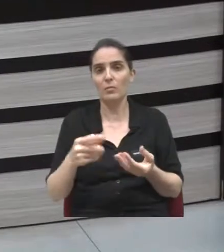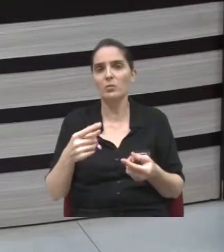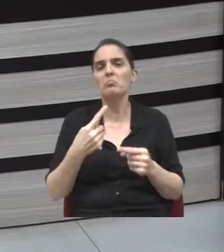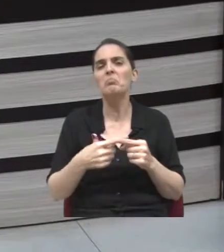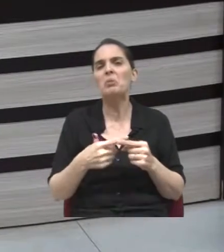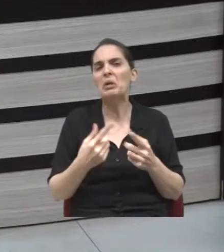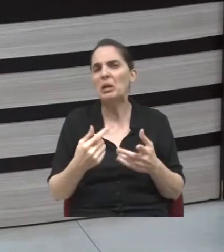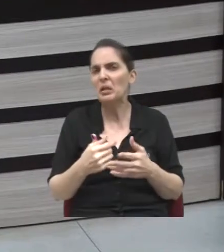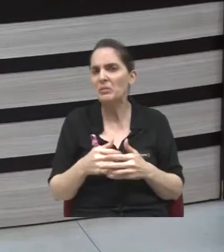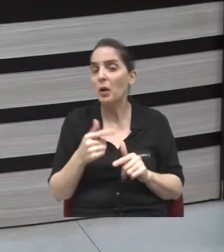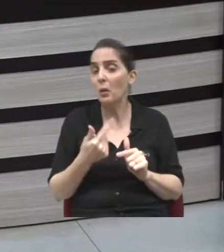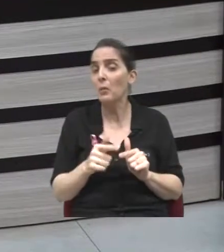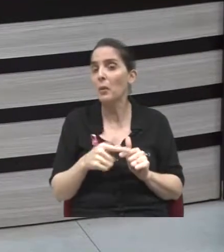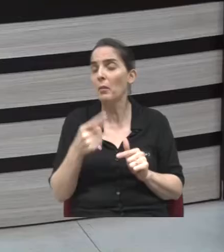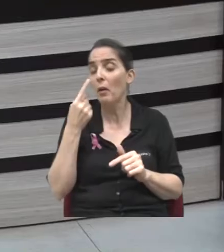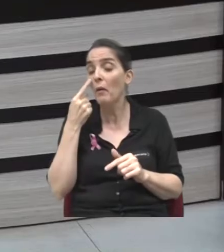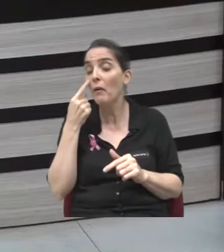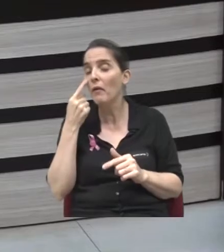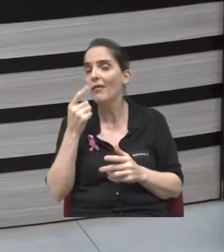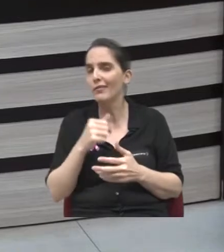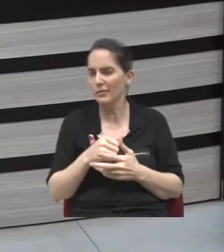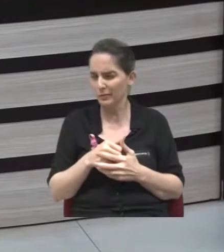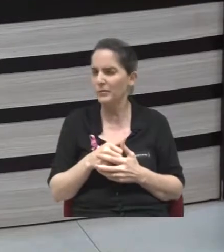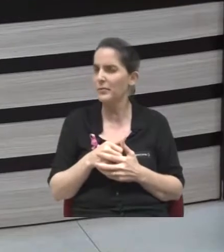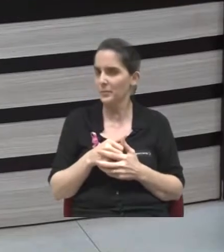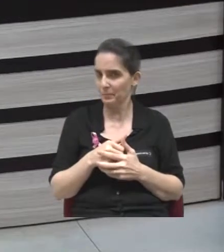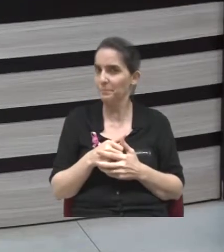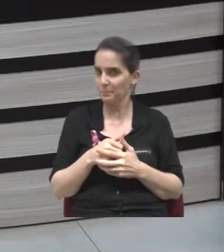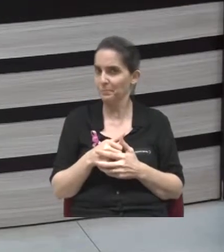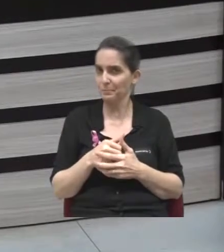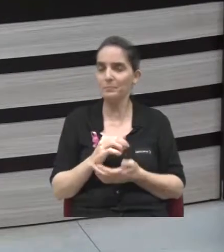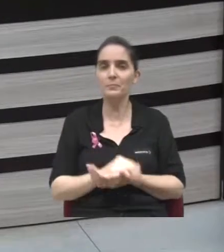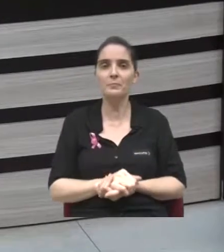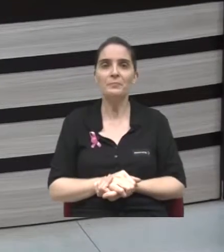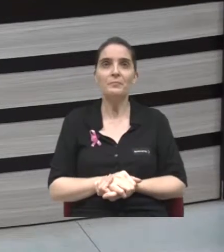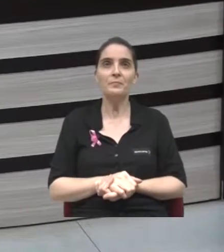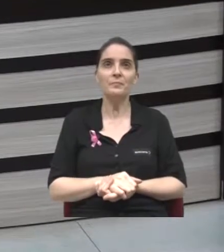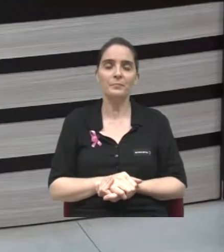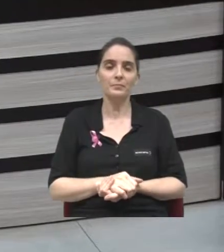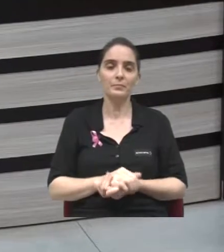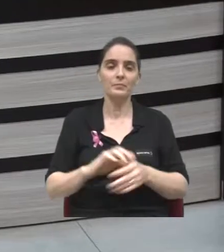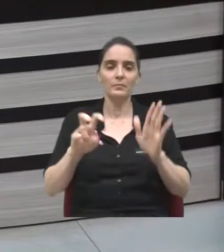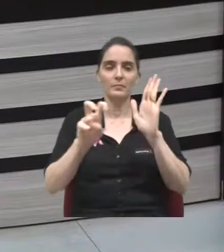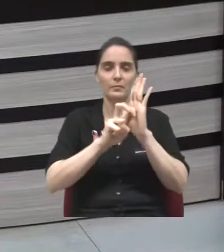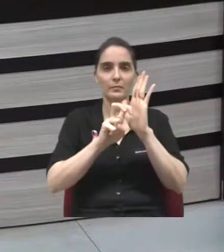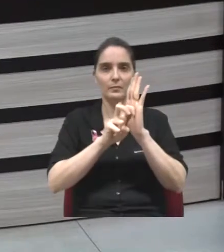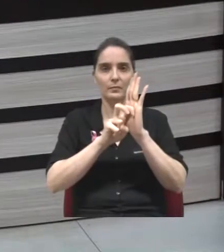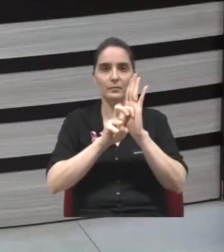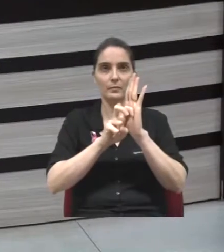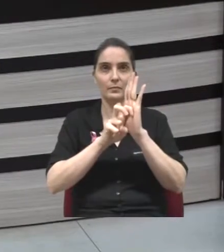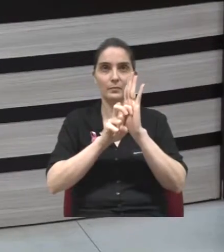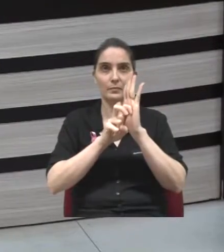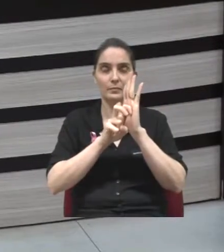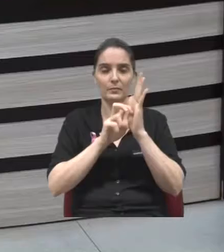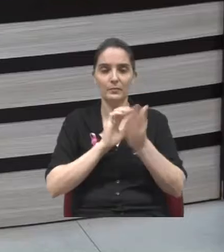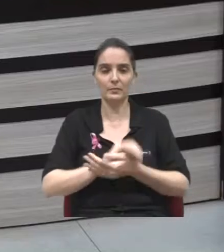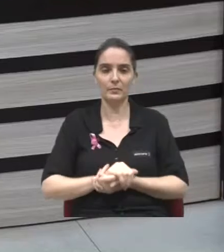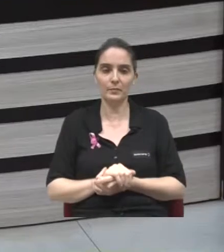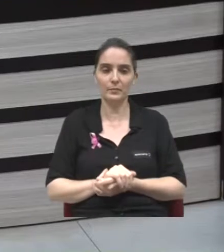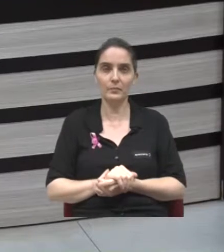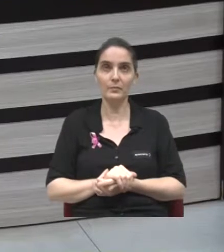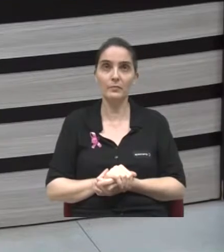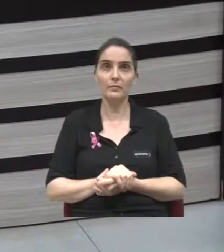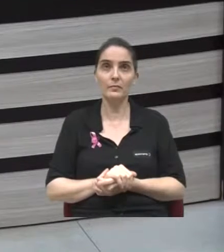Vamos levantar a caixa preta, vamos abrir a caixa preta. Item 5º da pauta. Questão de ordem, senhor presidente.